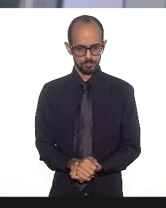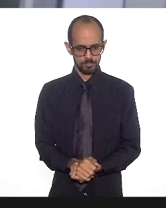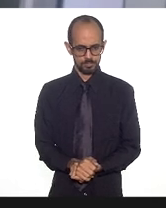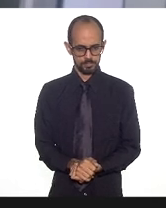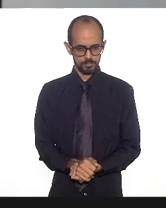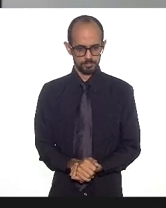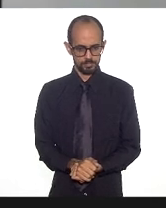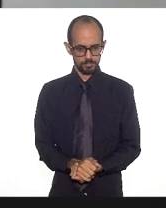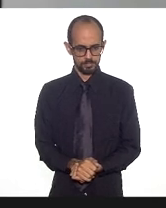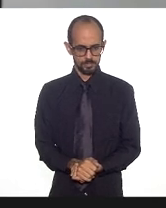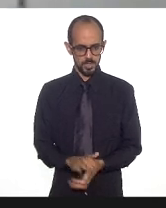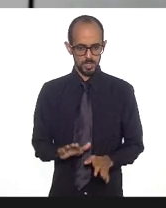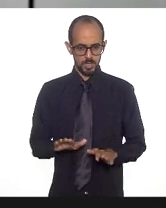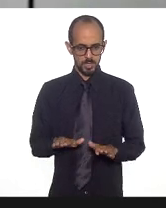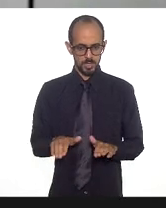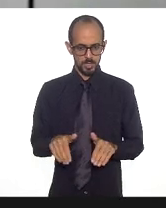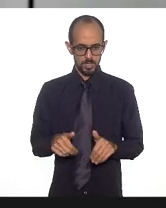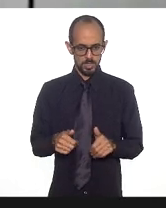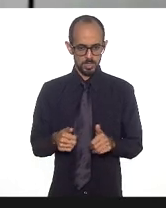Bom,